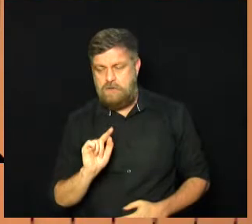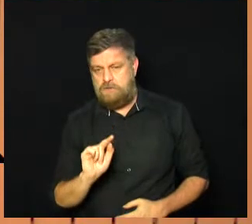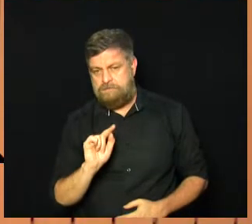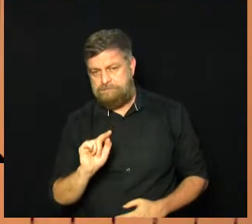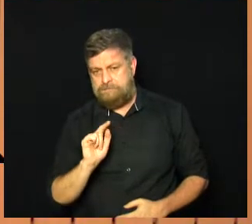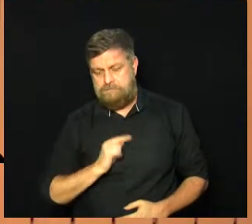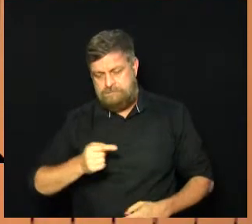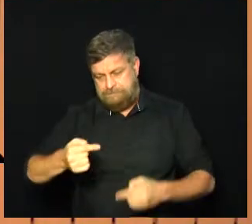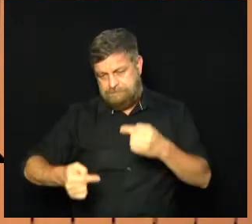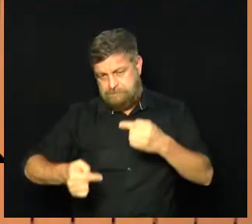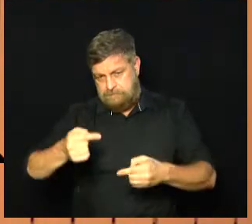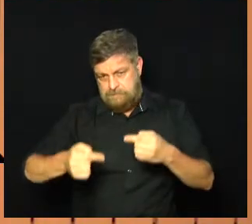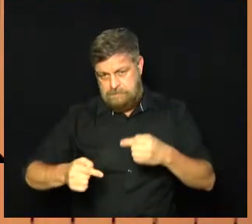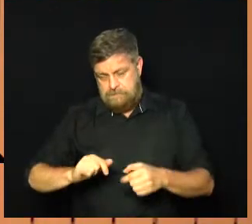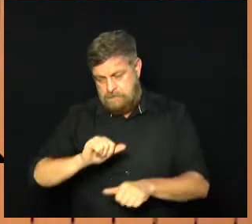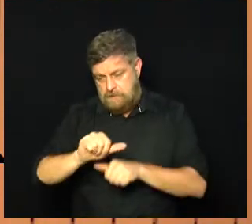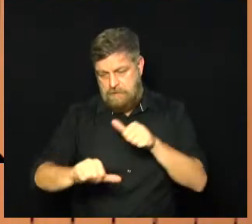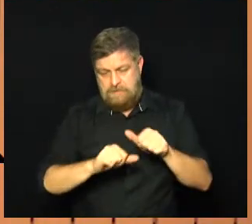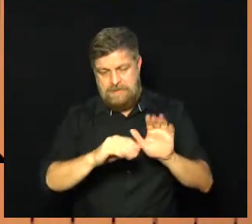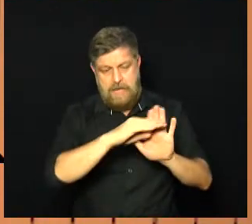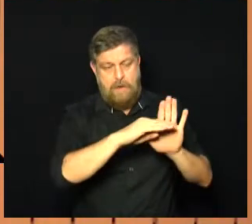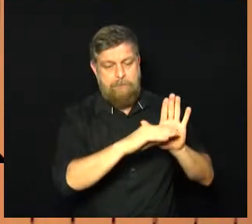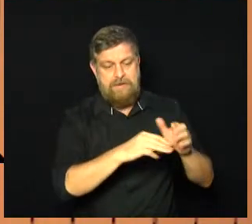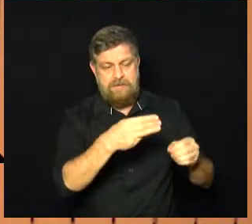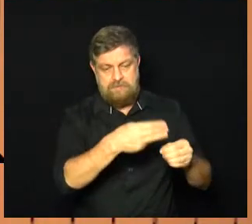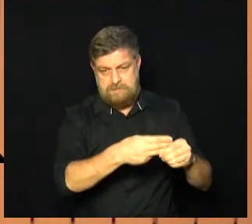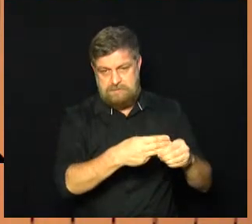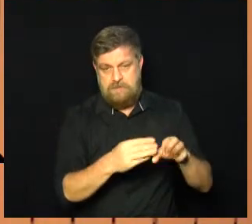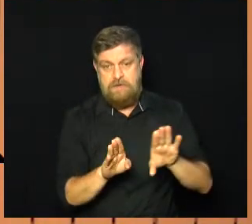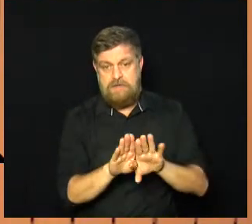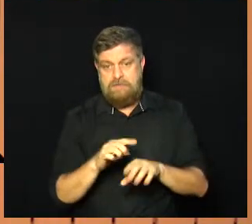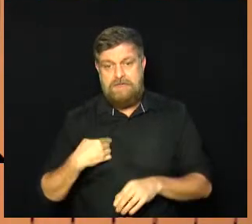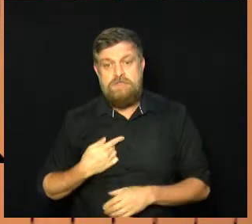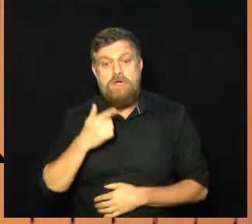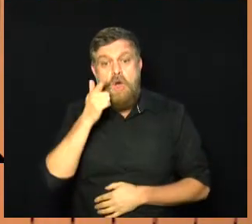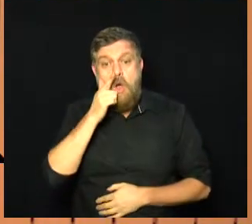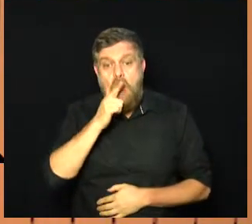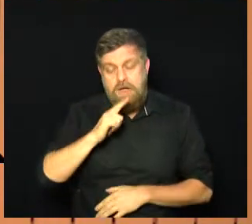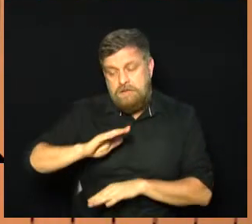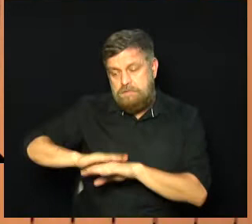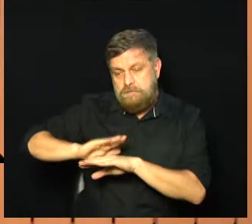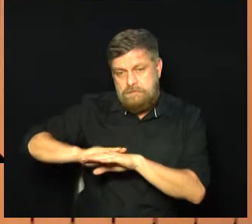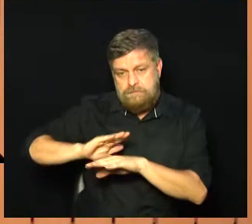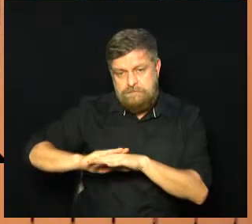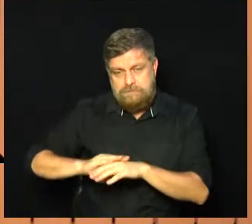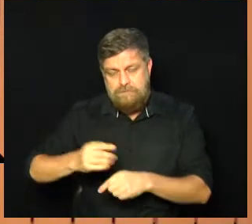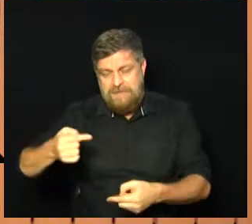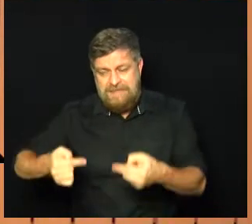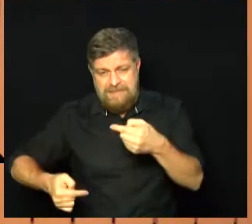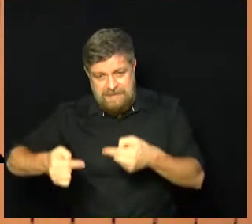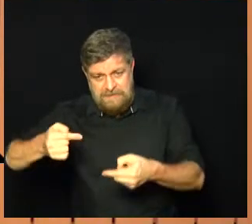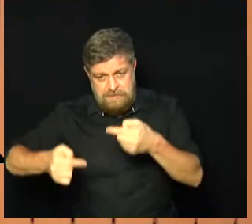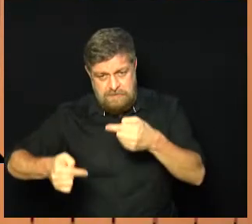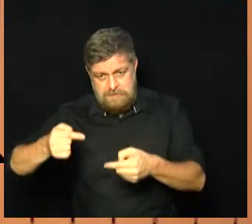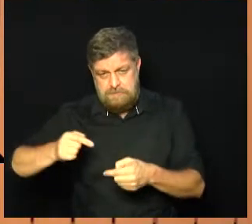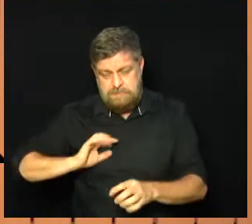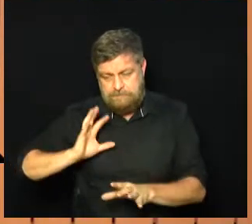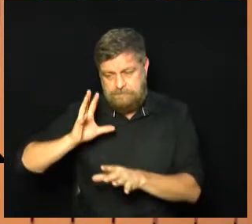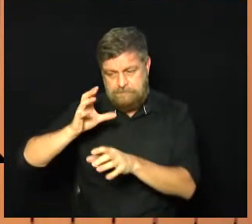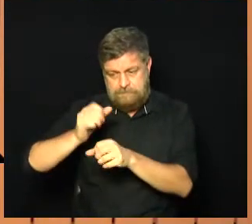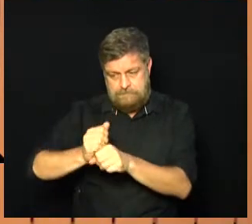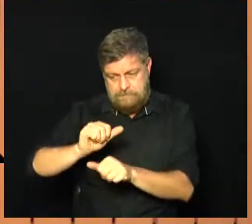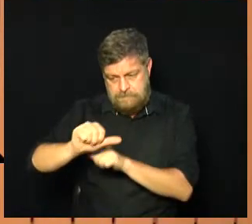esses debates em um plano municipal e também para que a gente consiga fazer com que essas discussões se